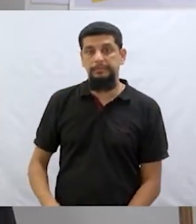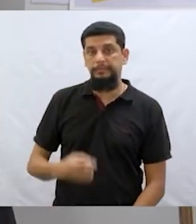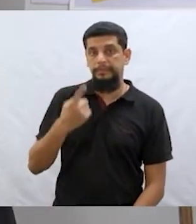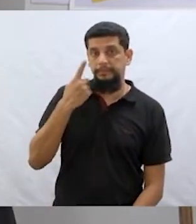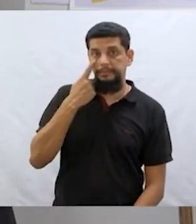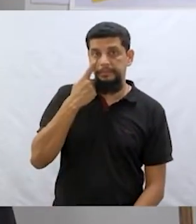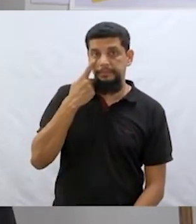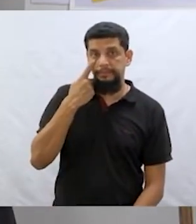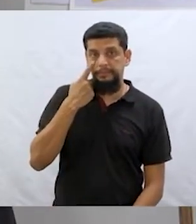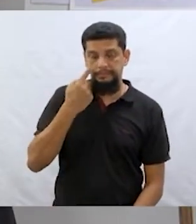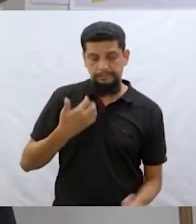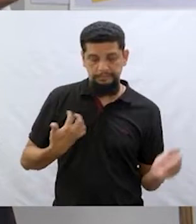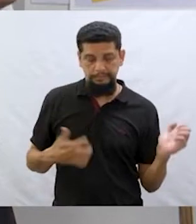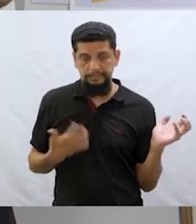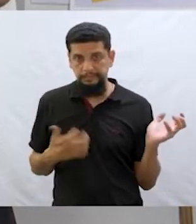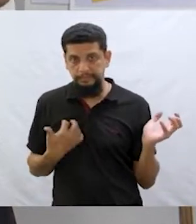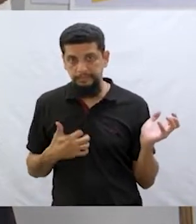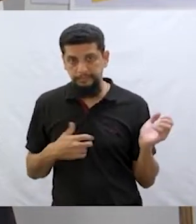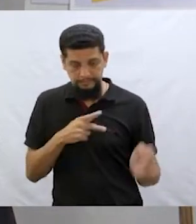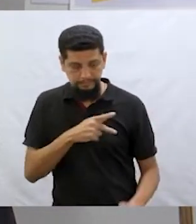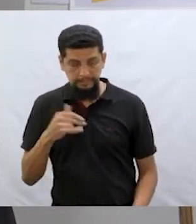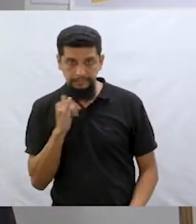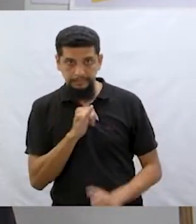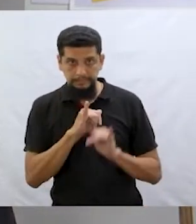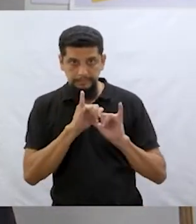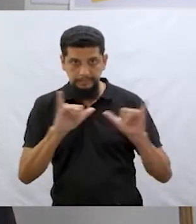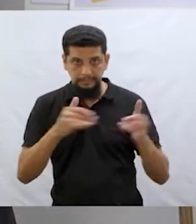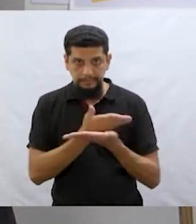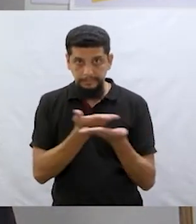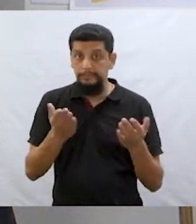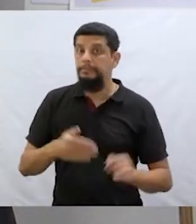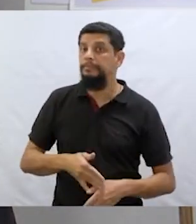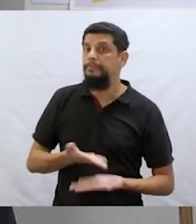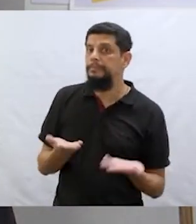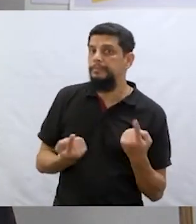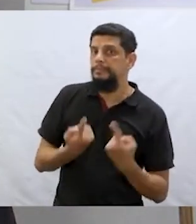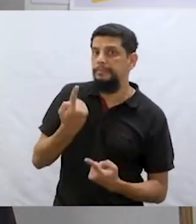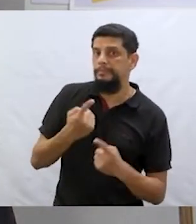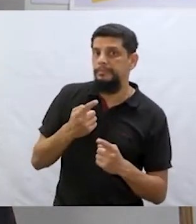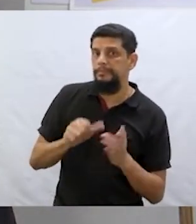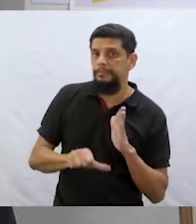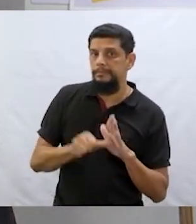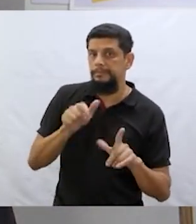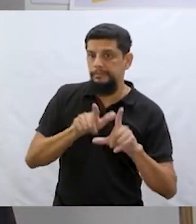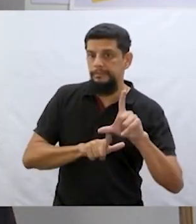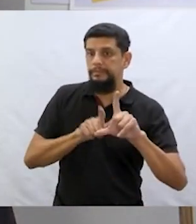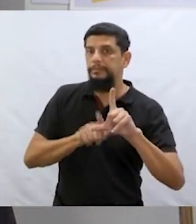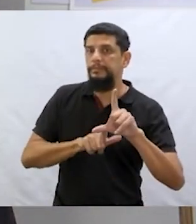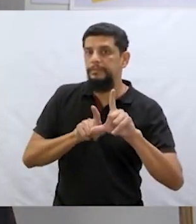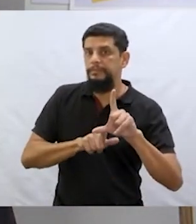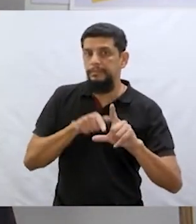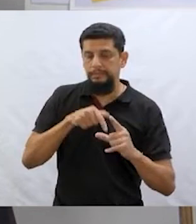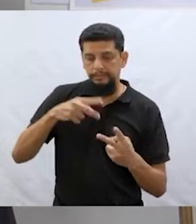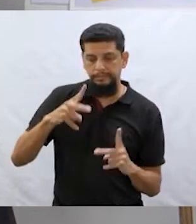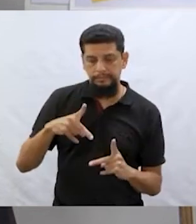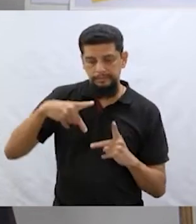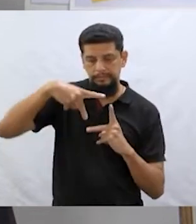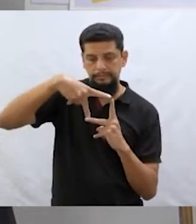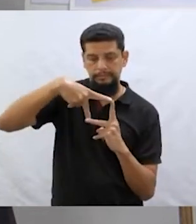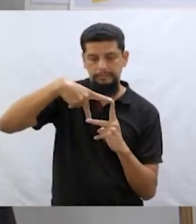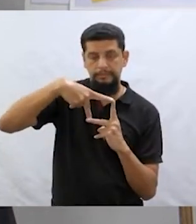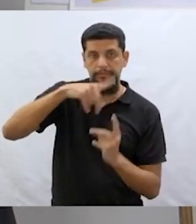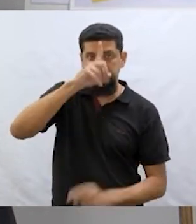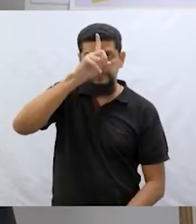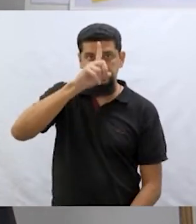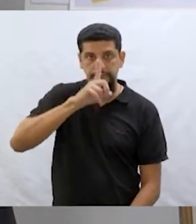um. Ah, olha aquele instrumento musical que a professora falou. E aí, qual letra precisa aparecer aqui, nesse